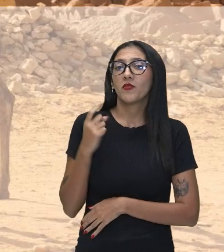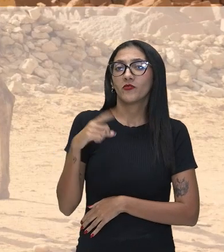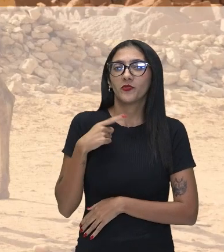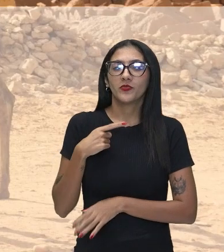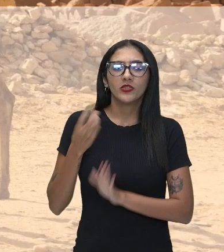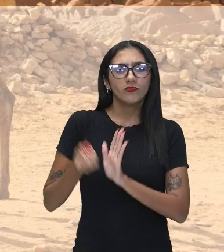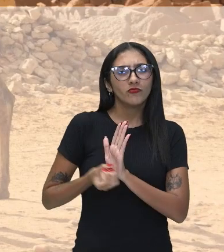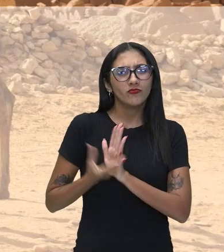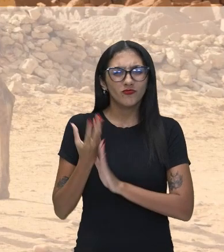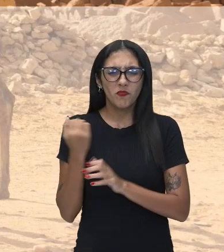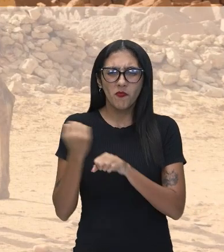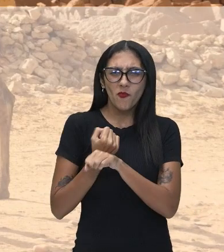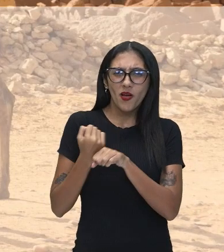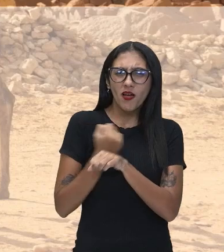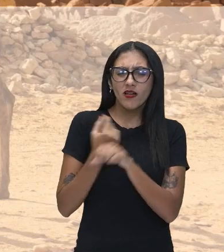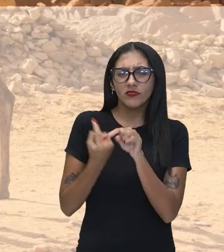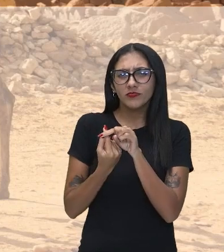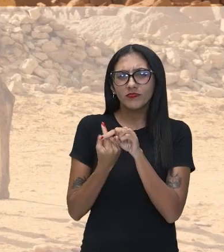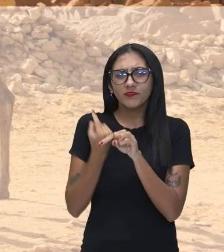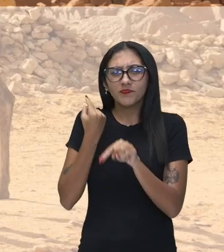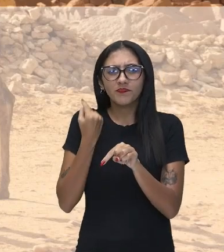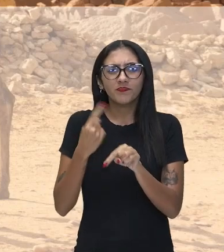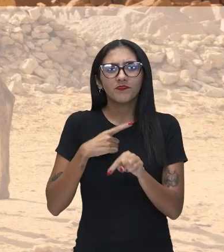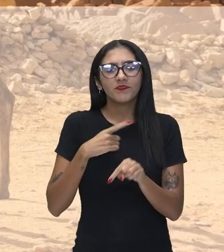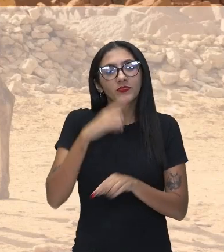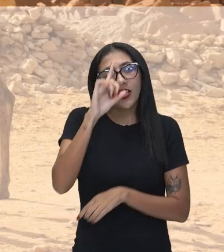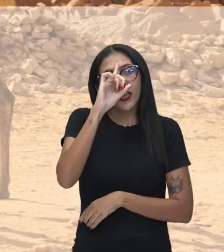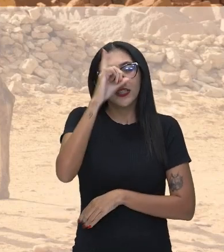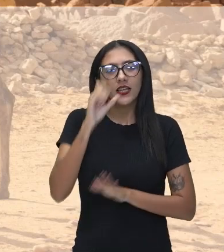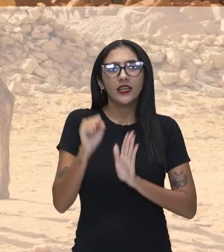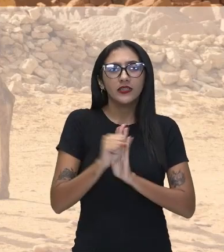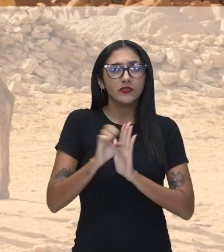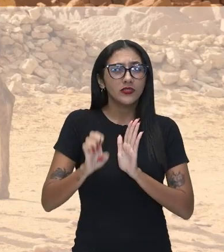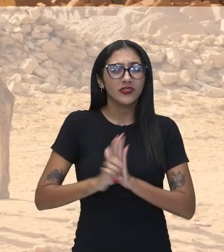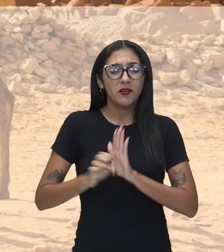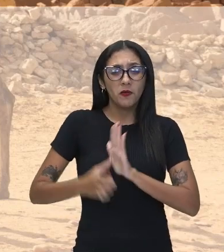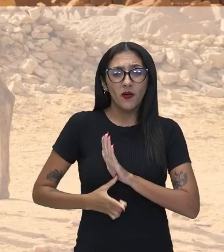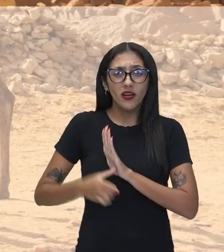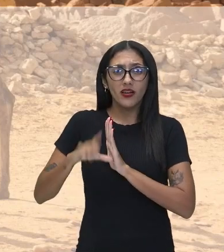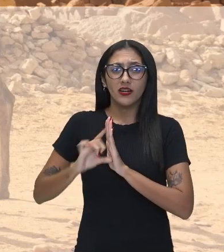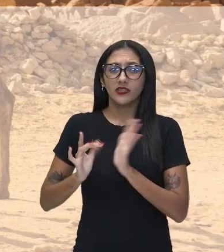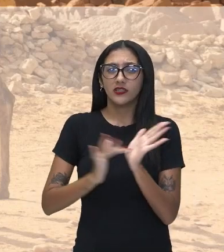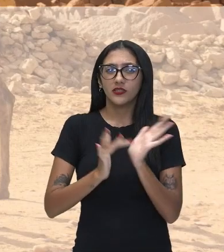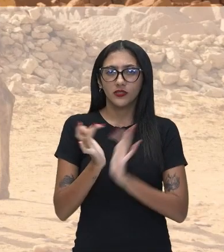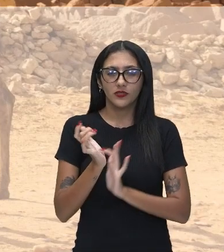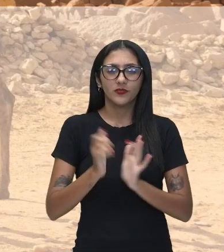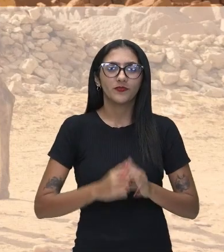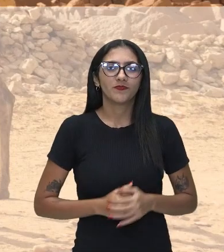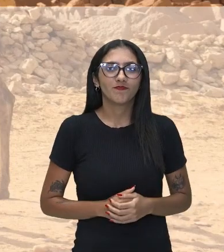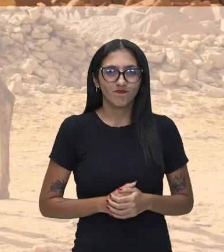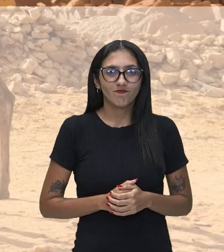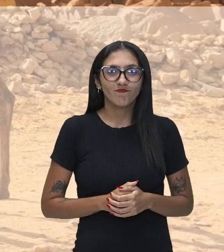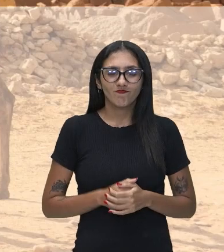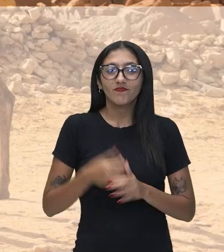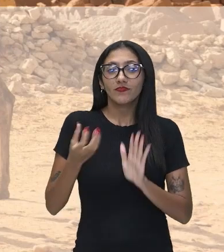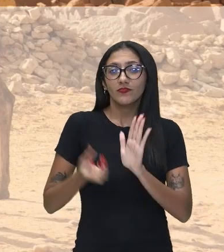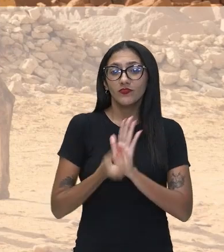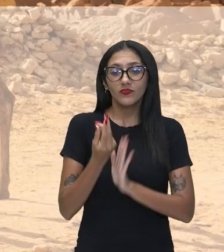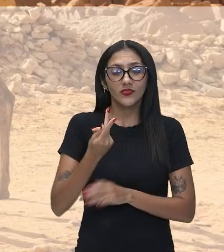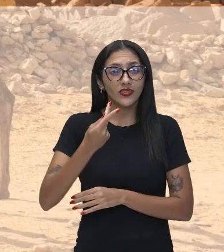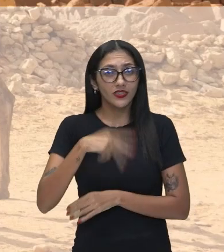um passado que remonta aos séculos antes de Cristo. Tudo começou aqui,